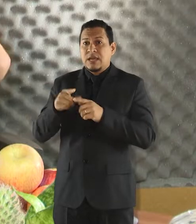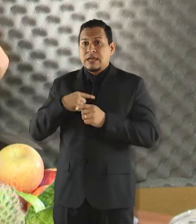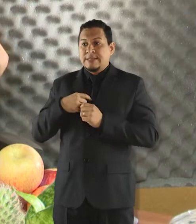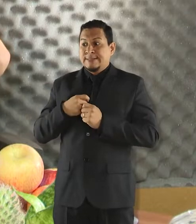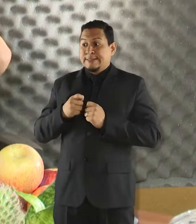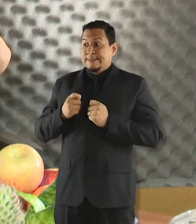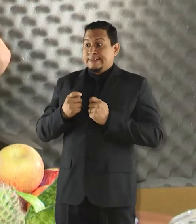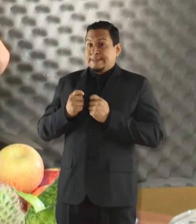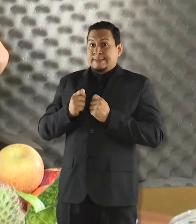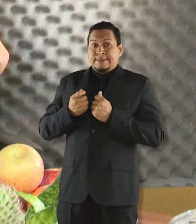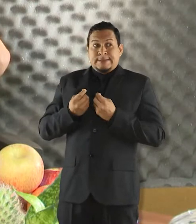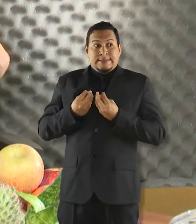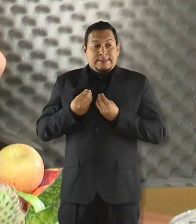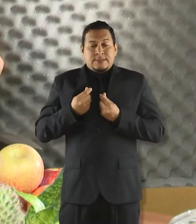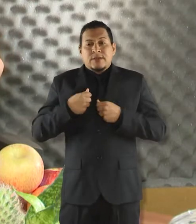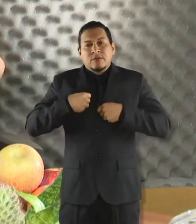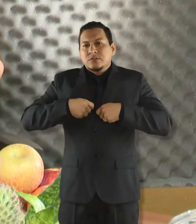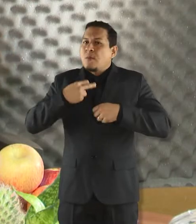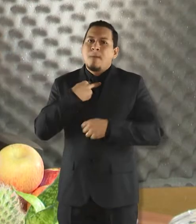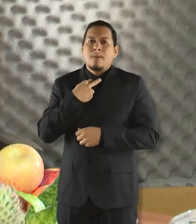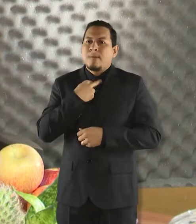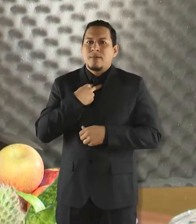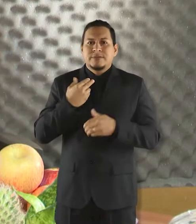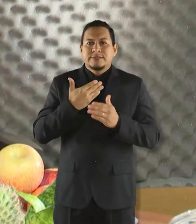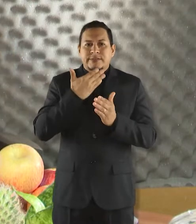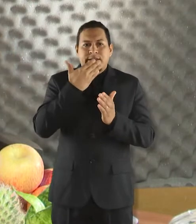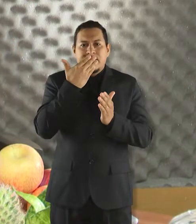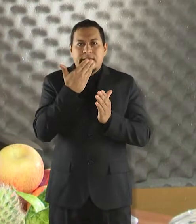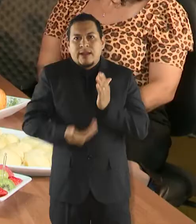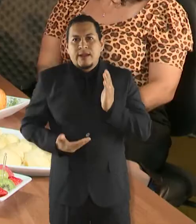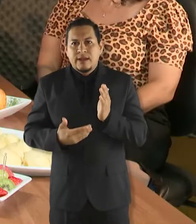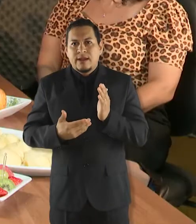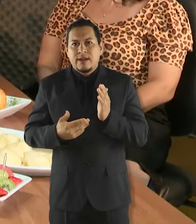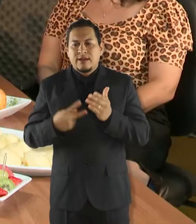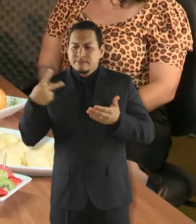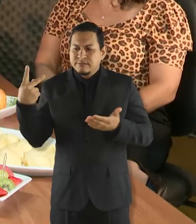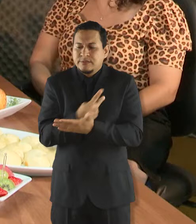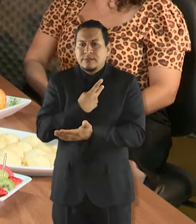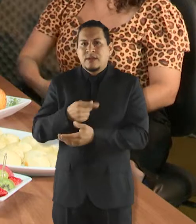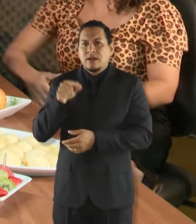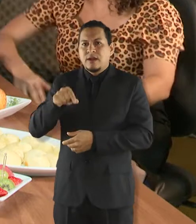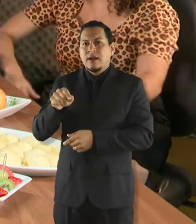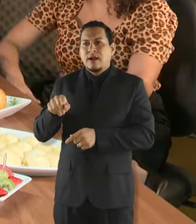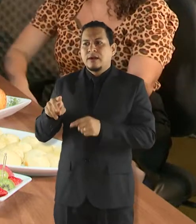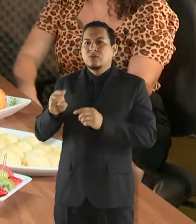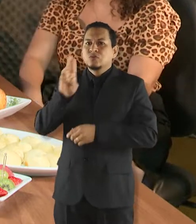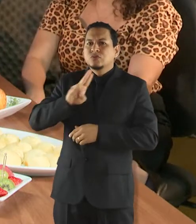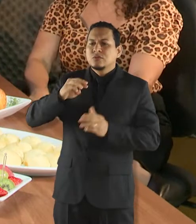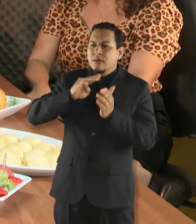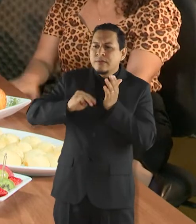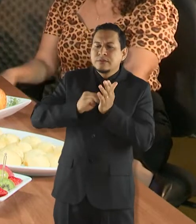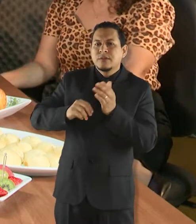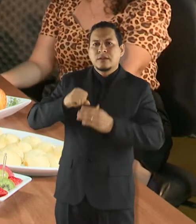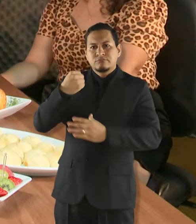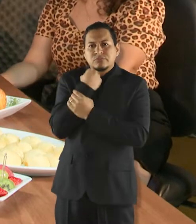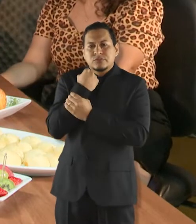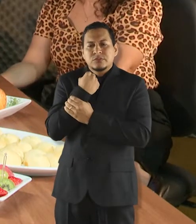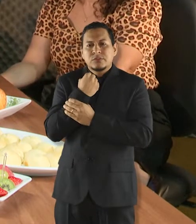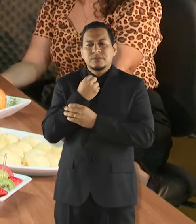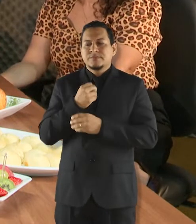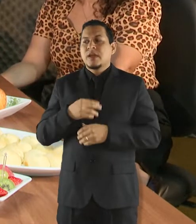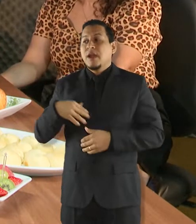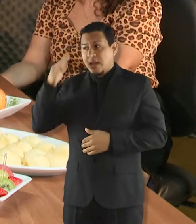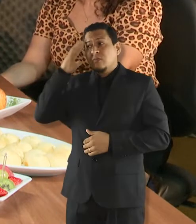medo de errar na metodologia, tu não pode deixar de ser humano, né? De atender a pessoa ali. Eu penso que a gente não pode